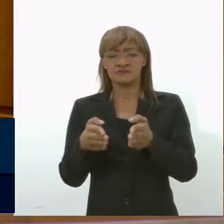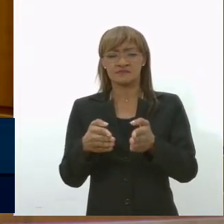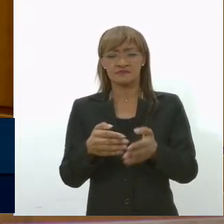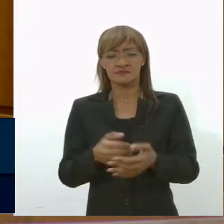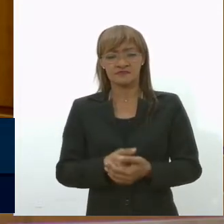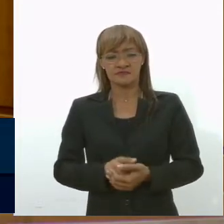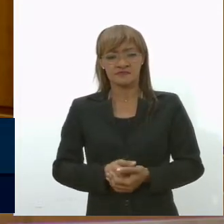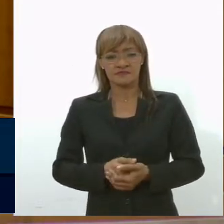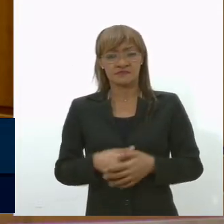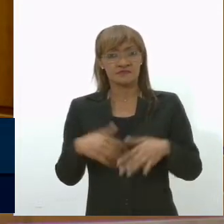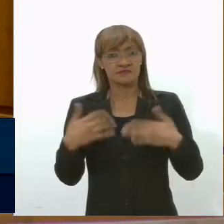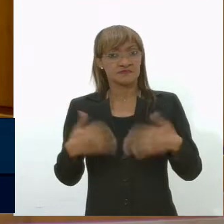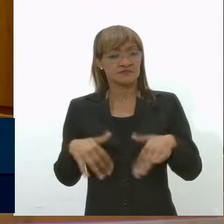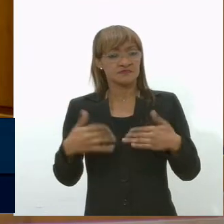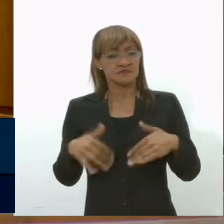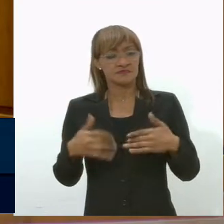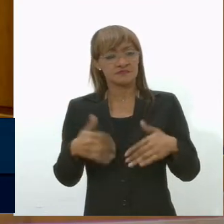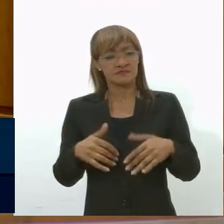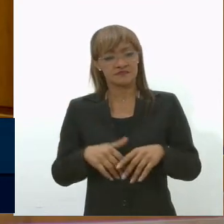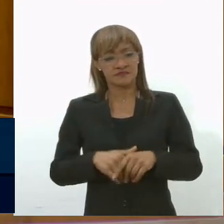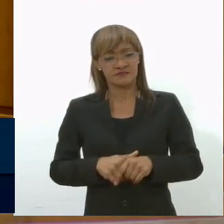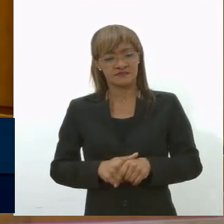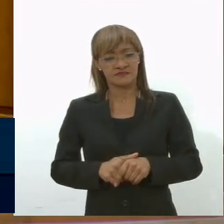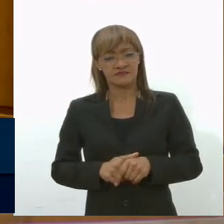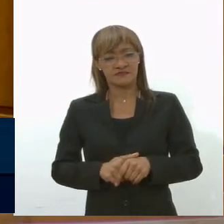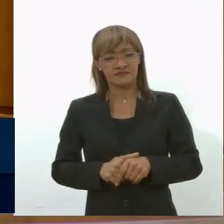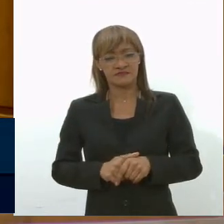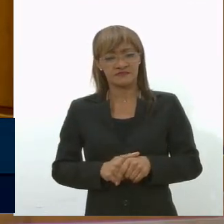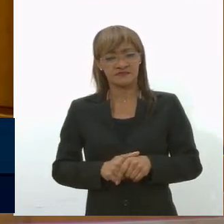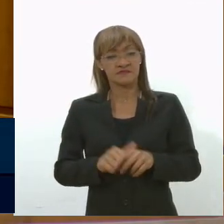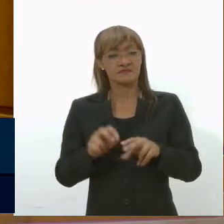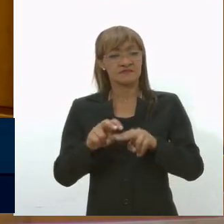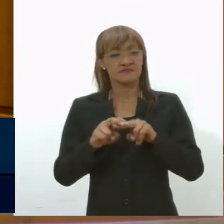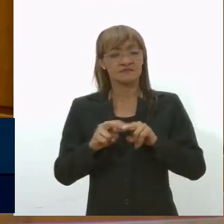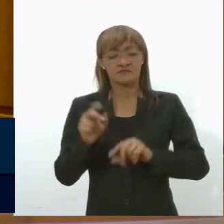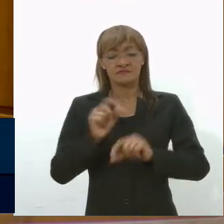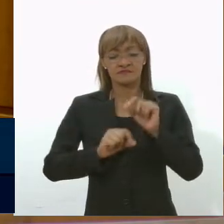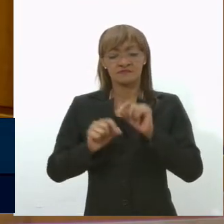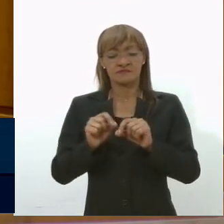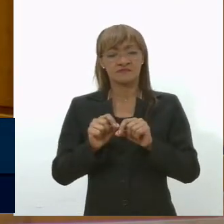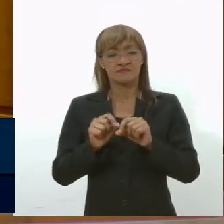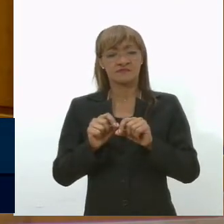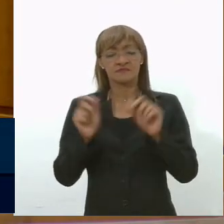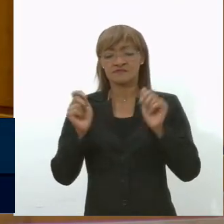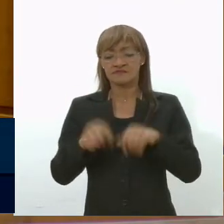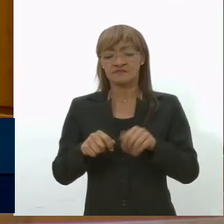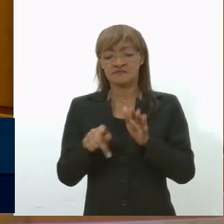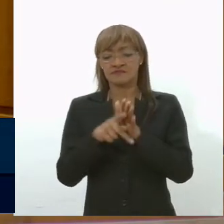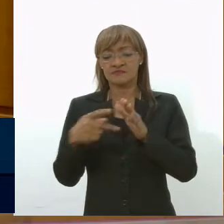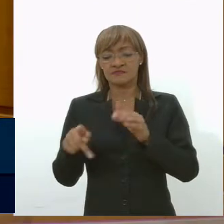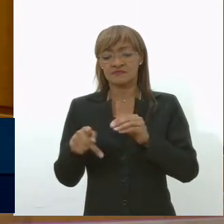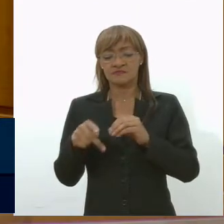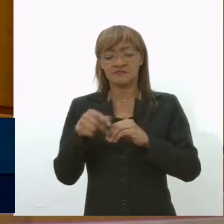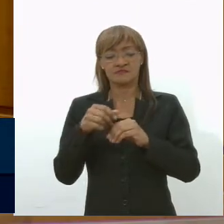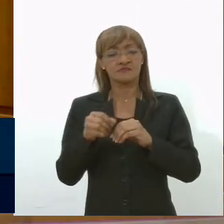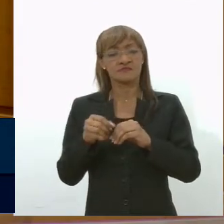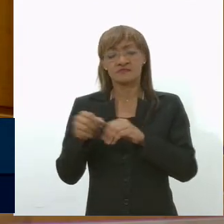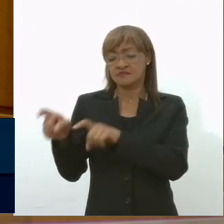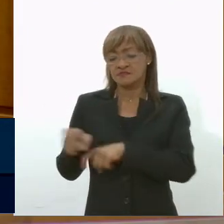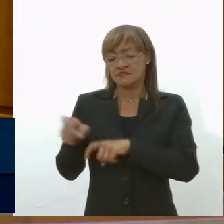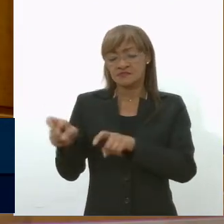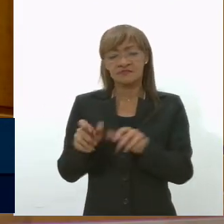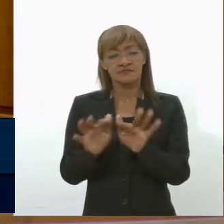assustadora. E isso repercute, inclusive, no processo de distribuição da produção desses pequenos produtores. Então, eu